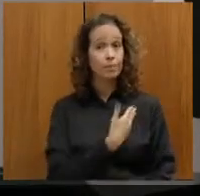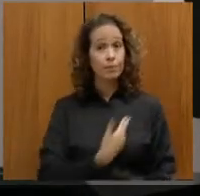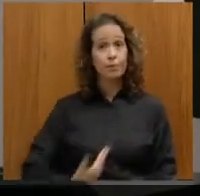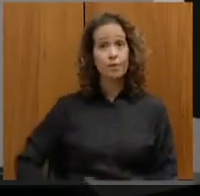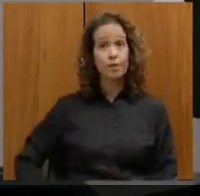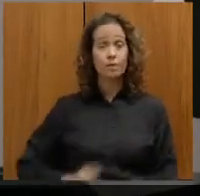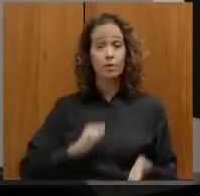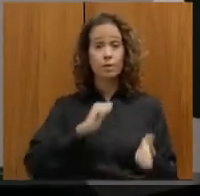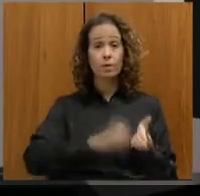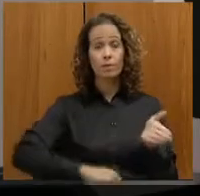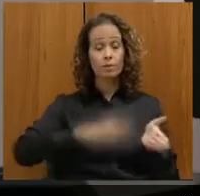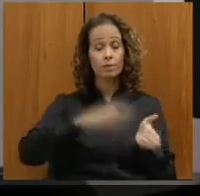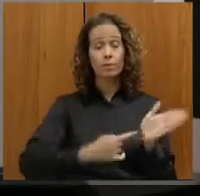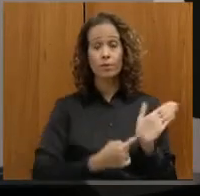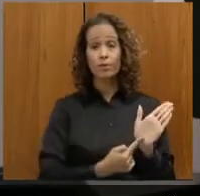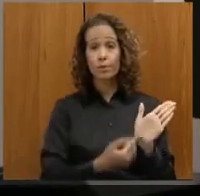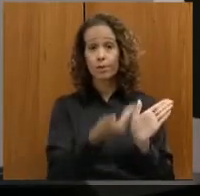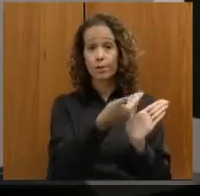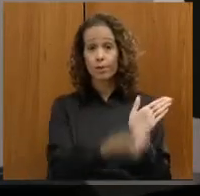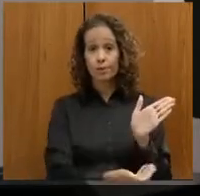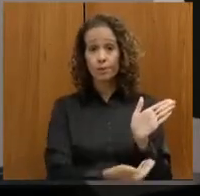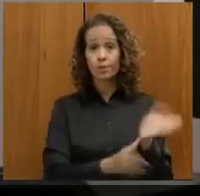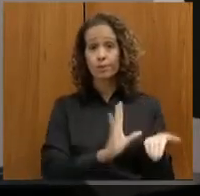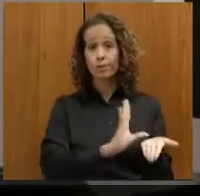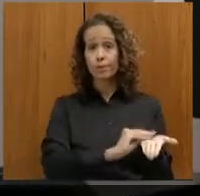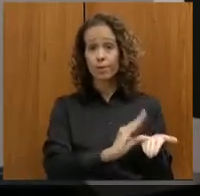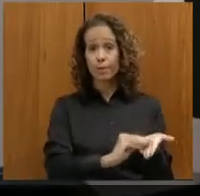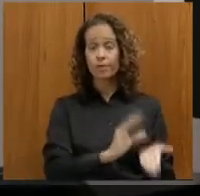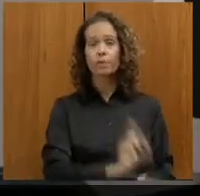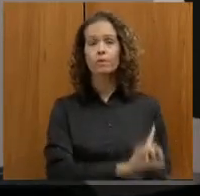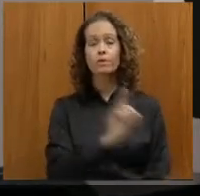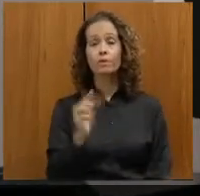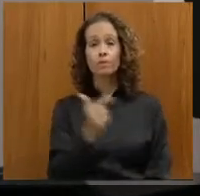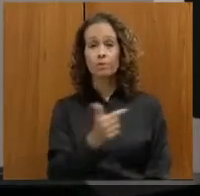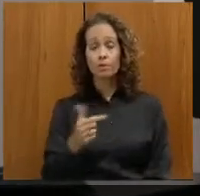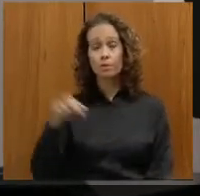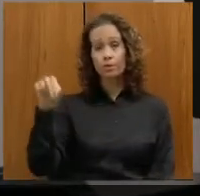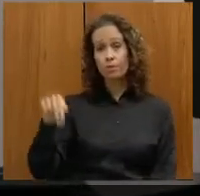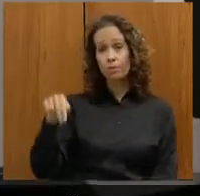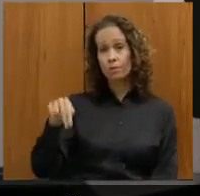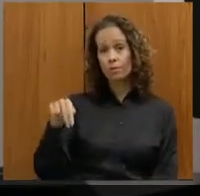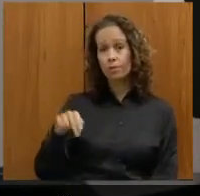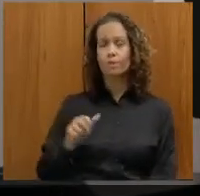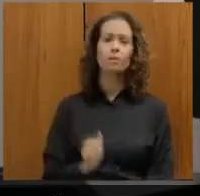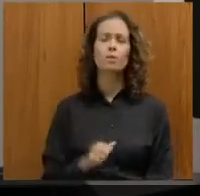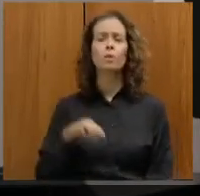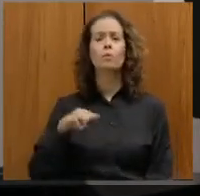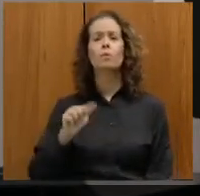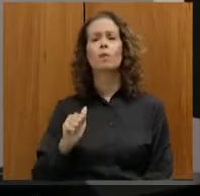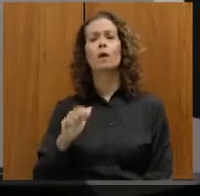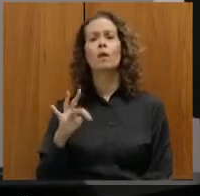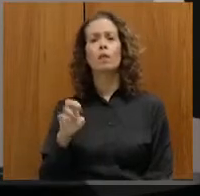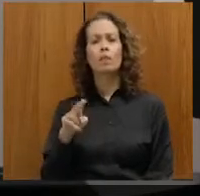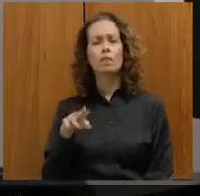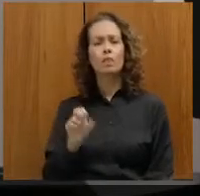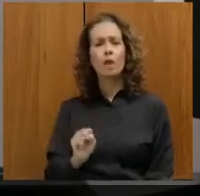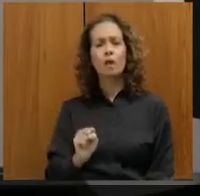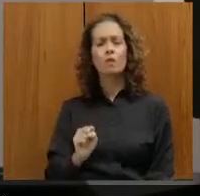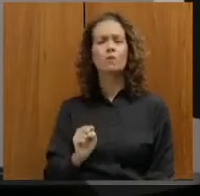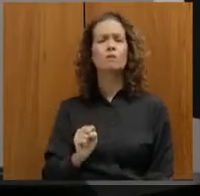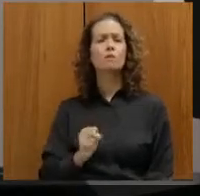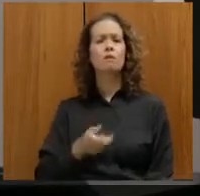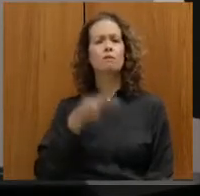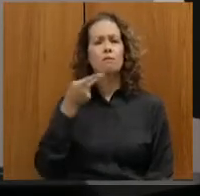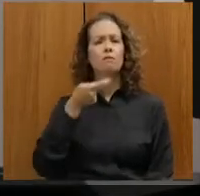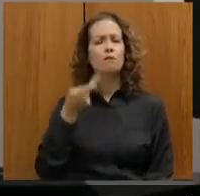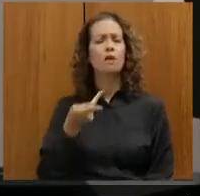isso aqui secretária a piscina uma ata no dia vinte e dois de novembro sabe o que que o seu Mateus Simões falou na última reunião do